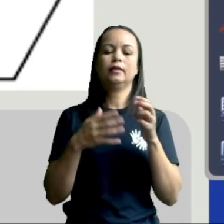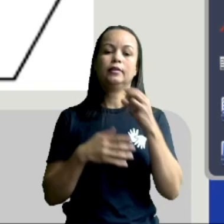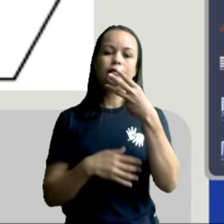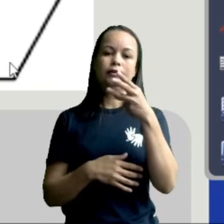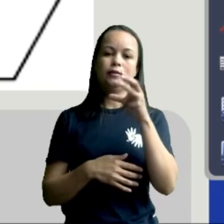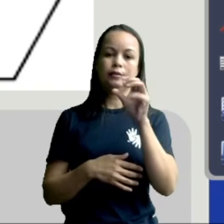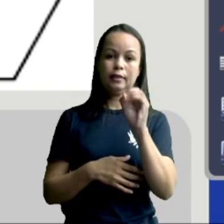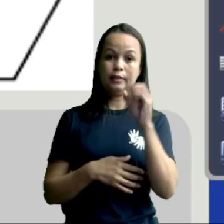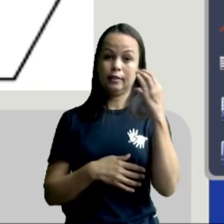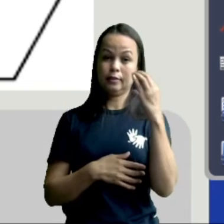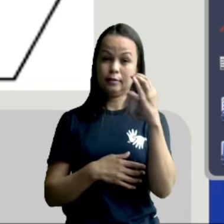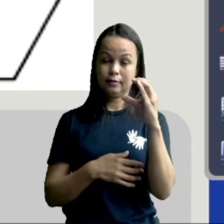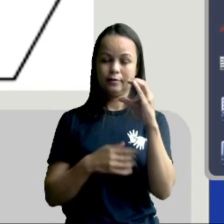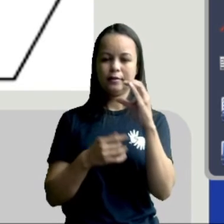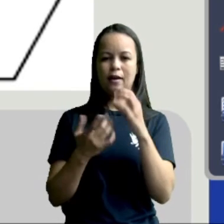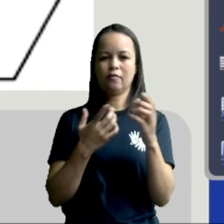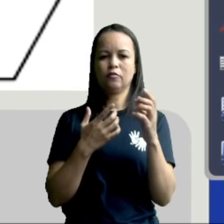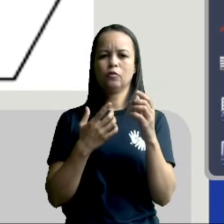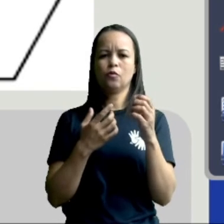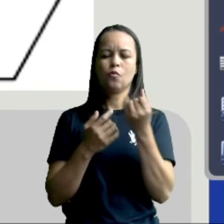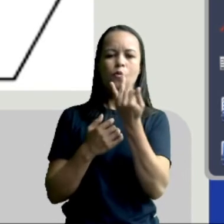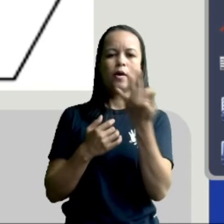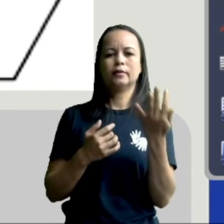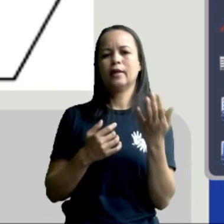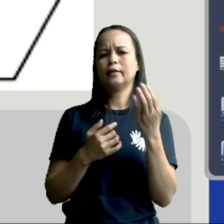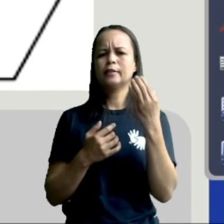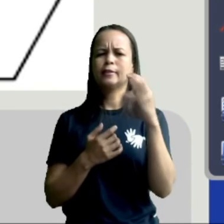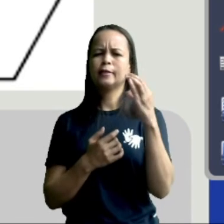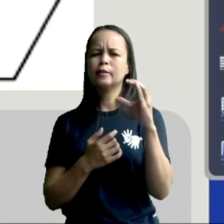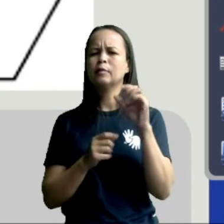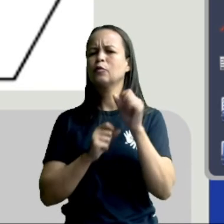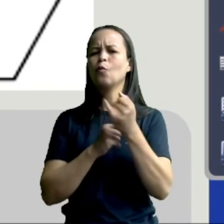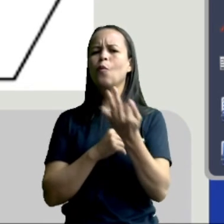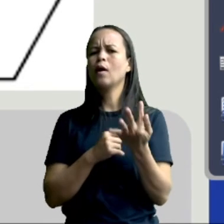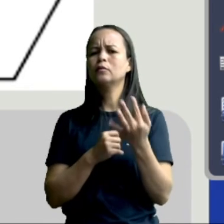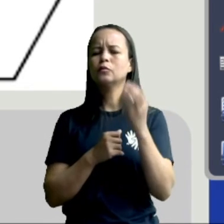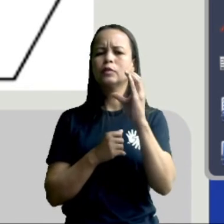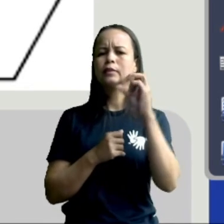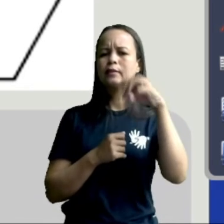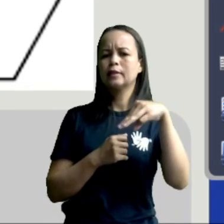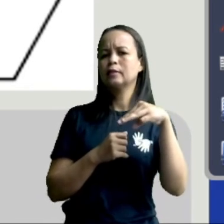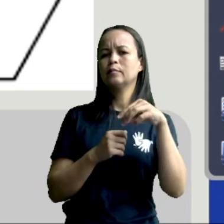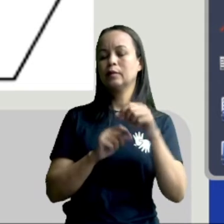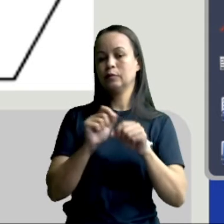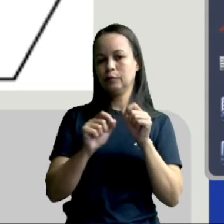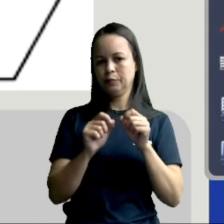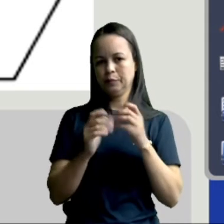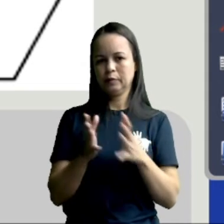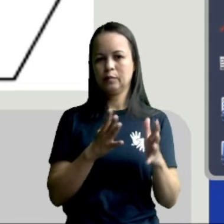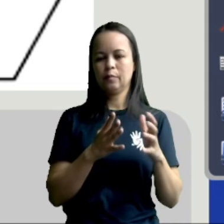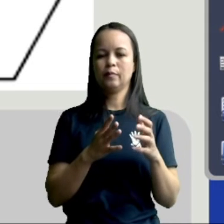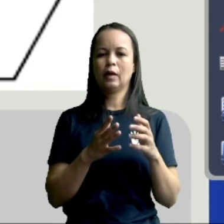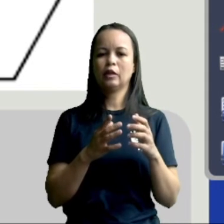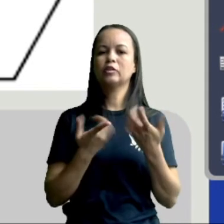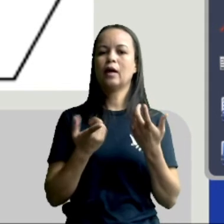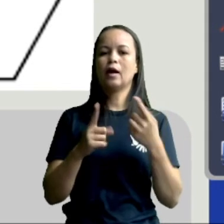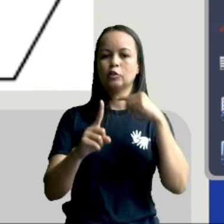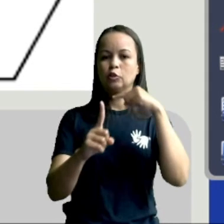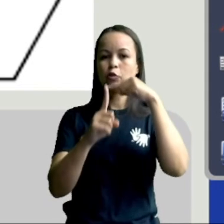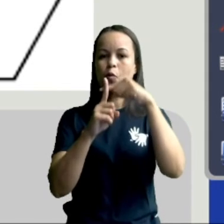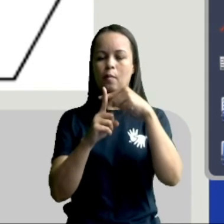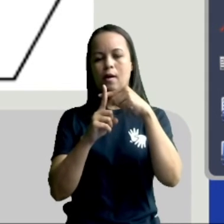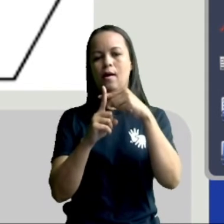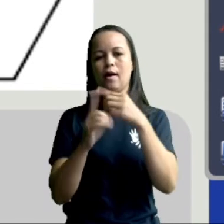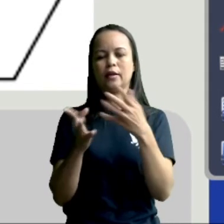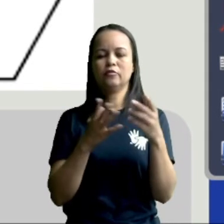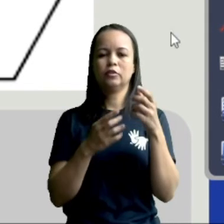A quantidade total de centímetros vai ser quanto? Basta multiplicar esse total pelos 30 centavos que você vai chegar no valor